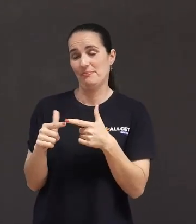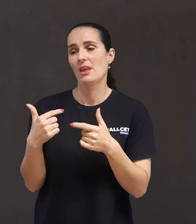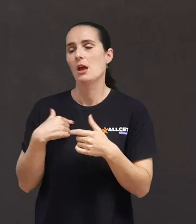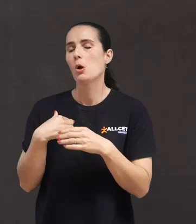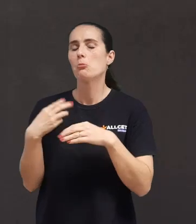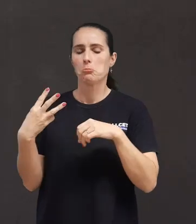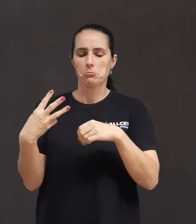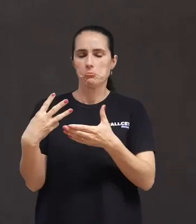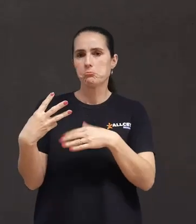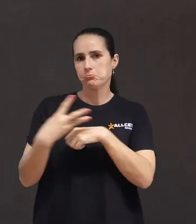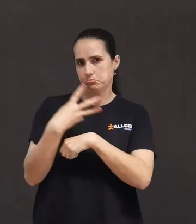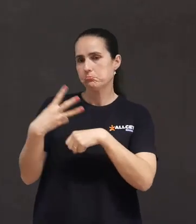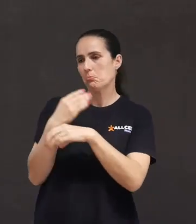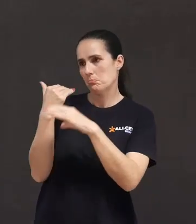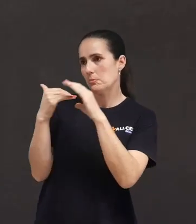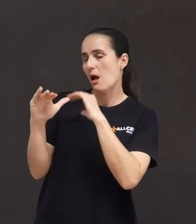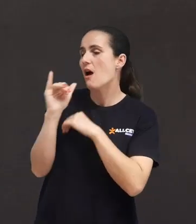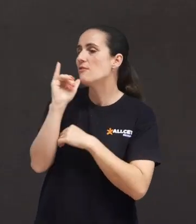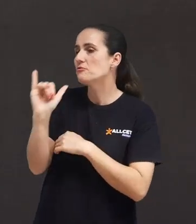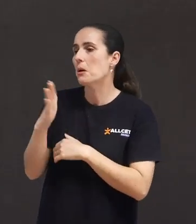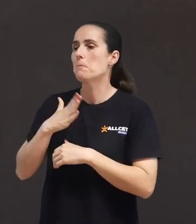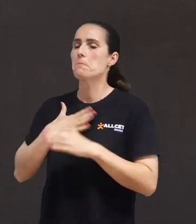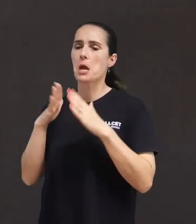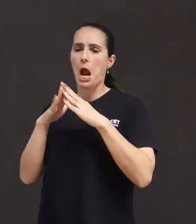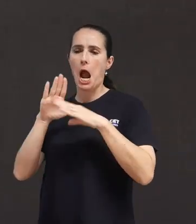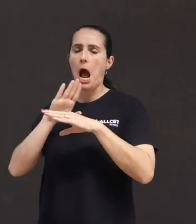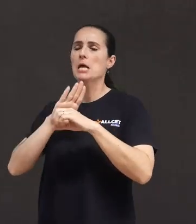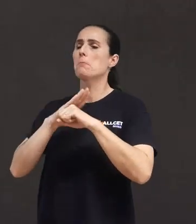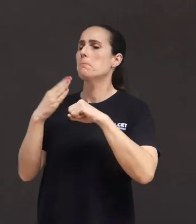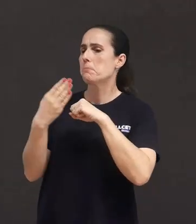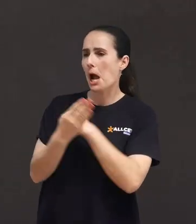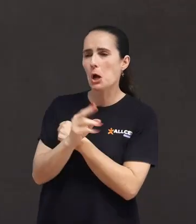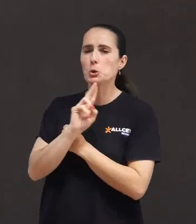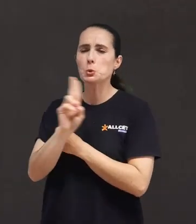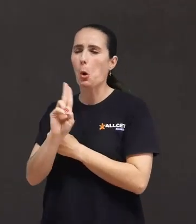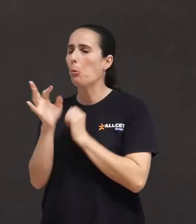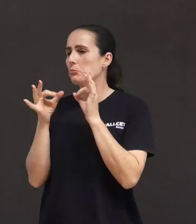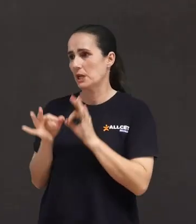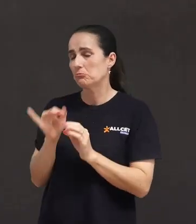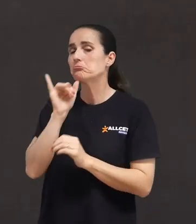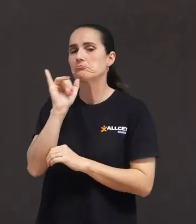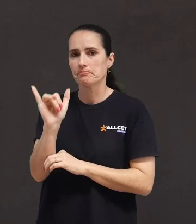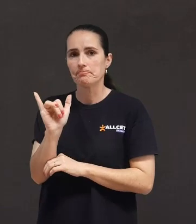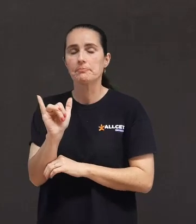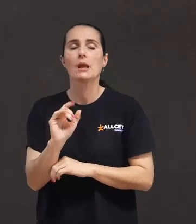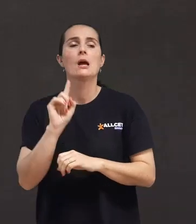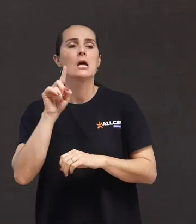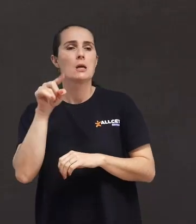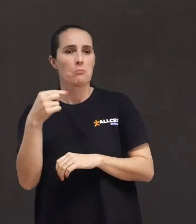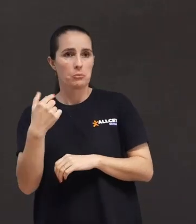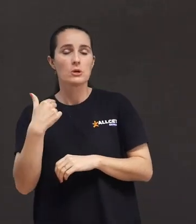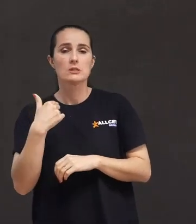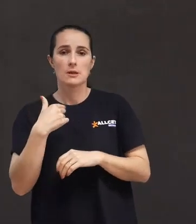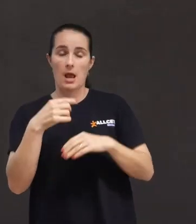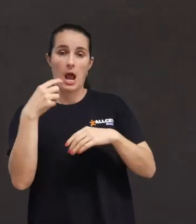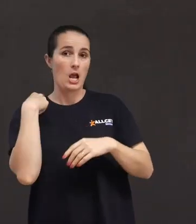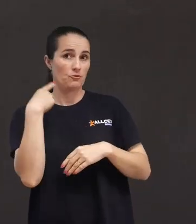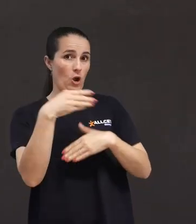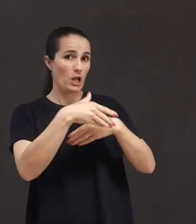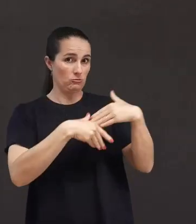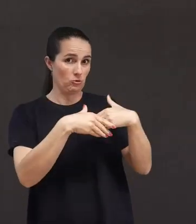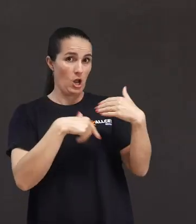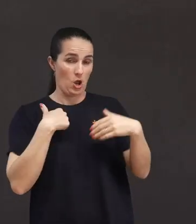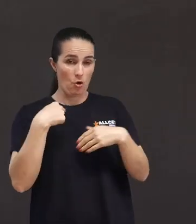dando o endereço, o bairro e tudo. E depois, ela falou que depois que eu fizesse isso, eu ia atrás da justiça e aí